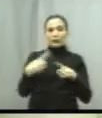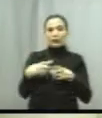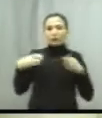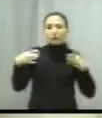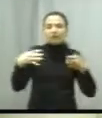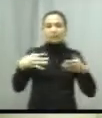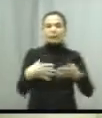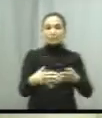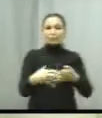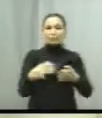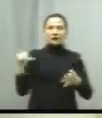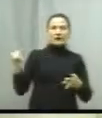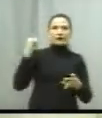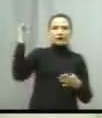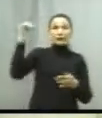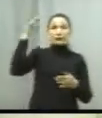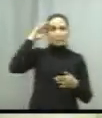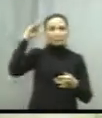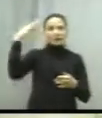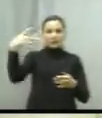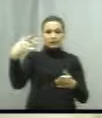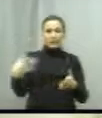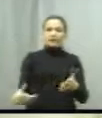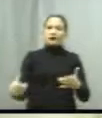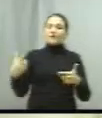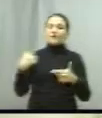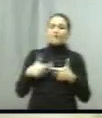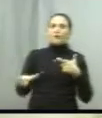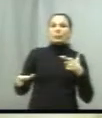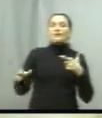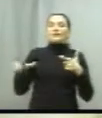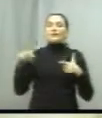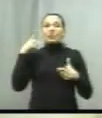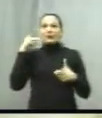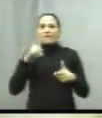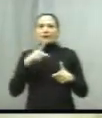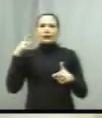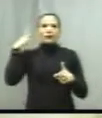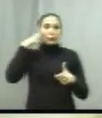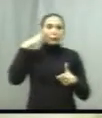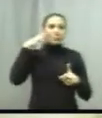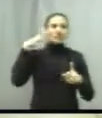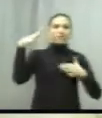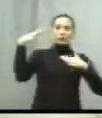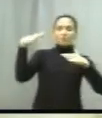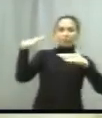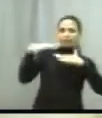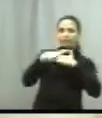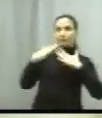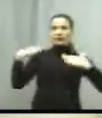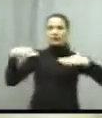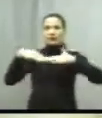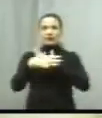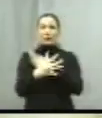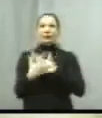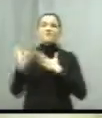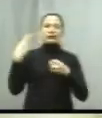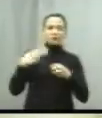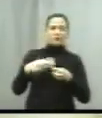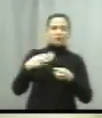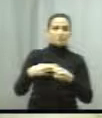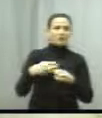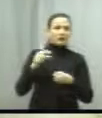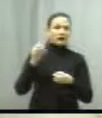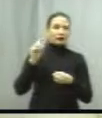mim, é o fundamental, que é a questão de você ter políticas hoje de mobilidade urbana que, de fato, priorizem